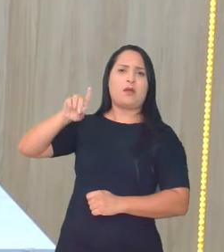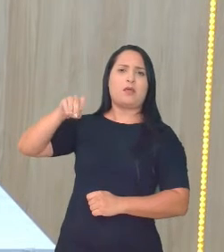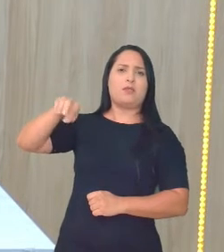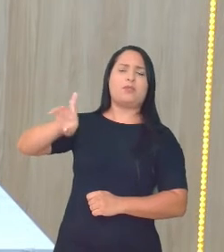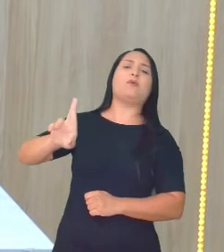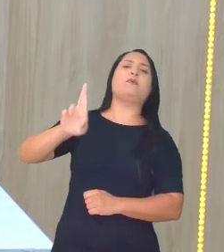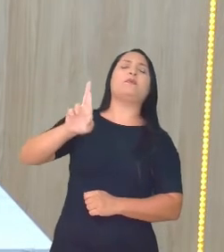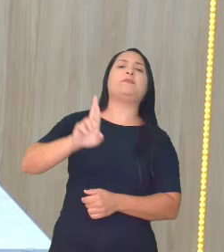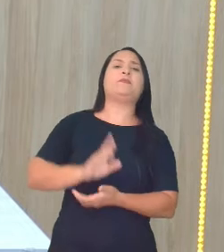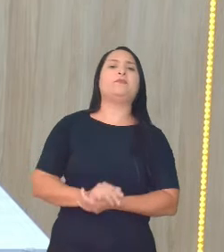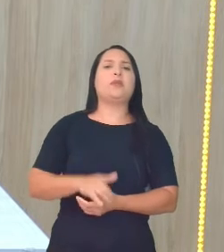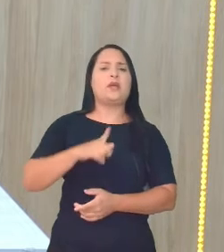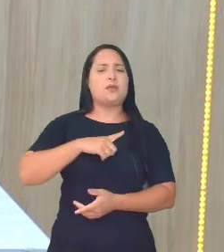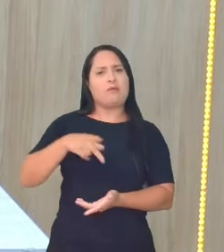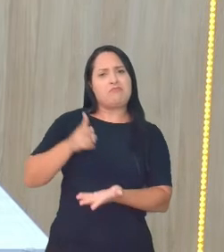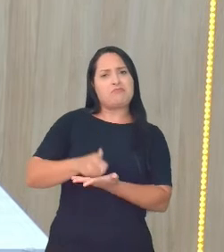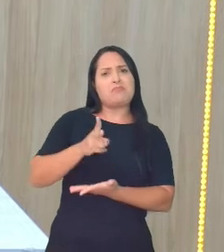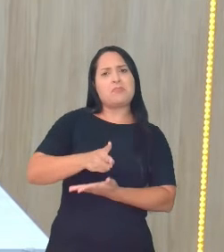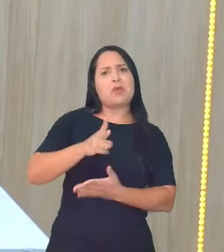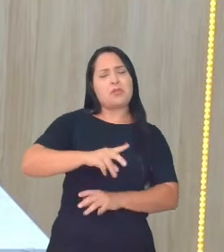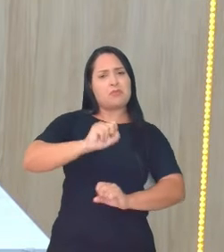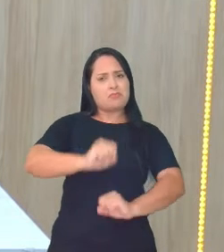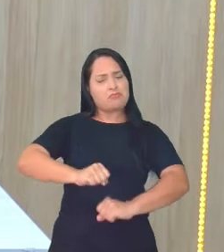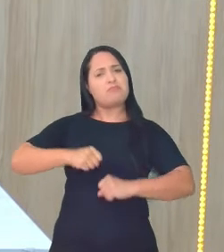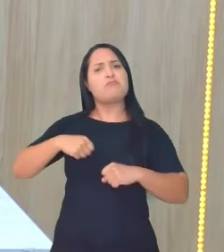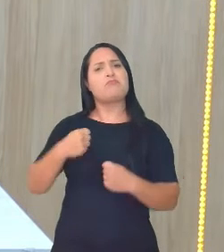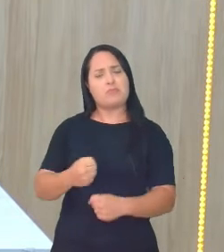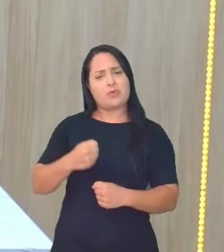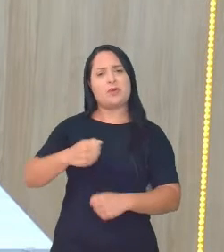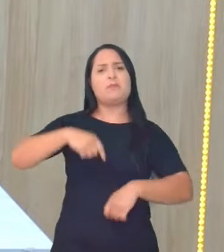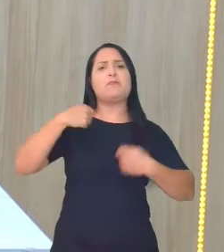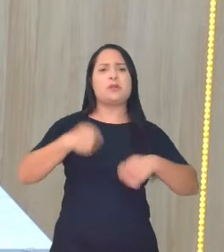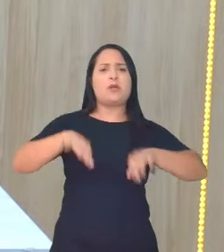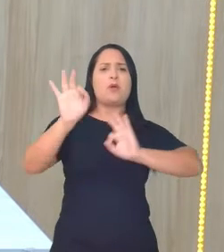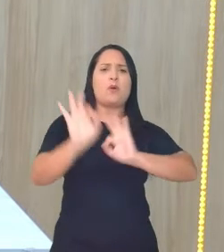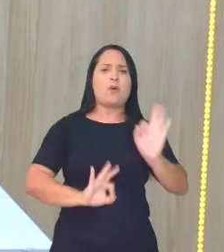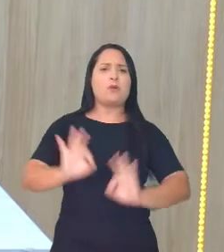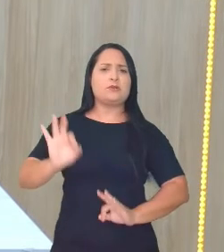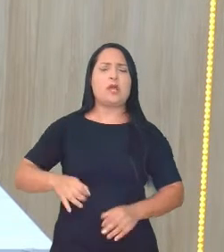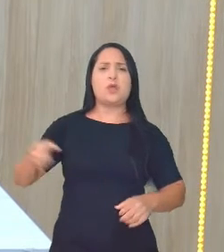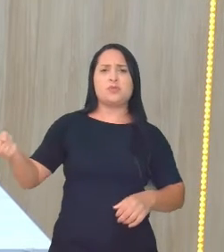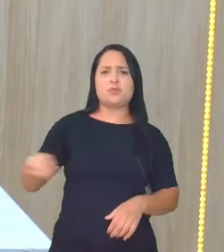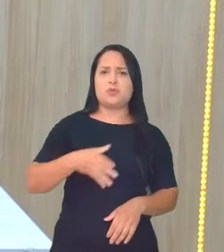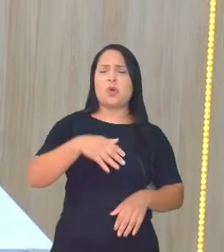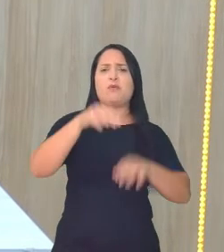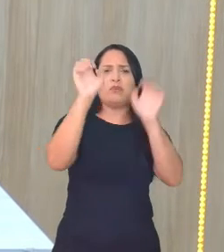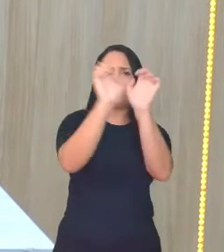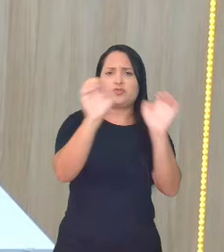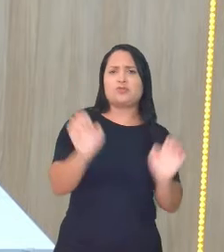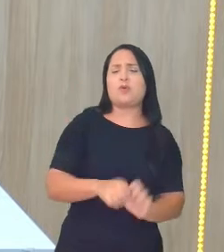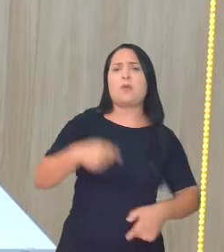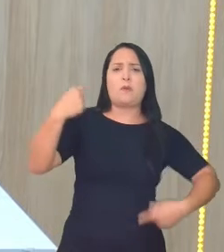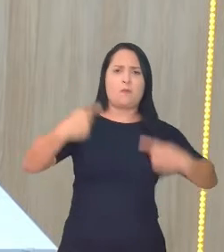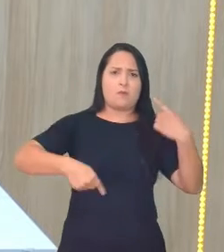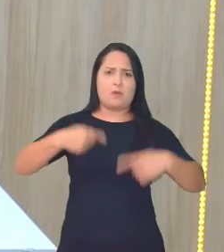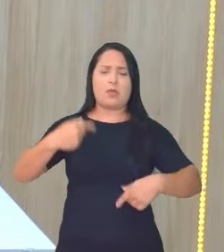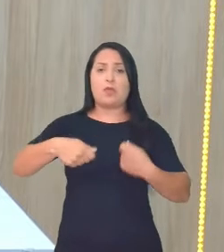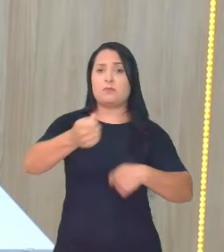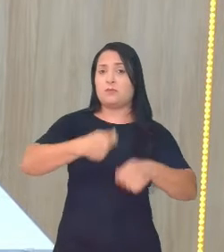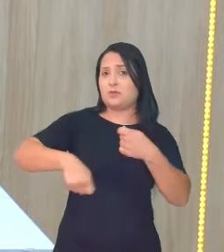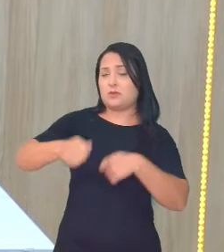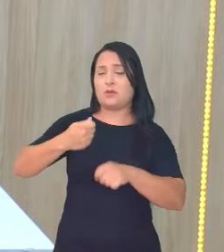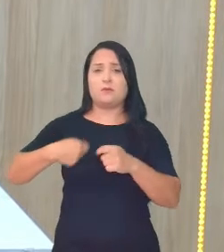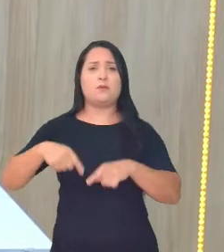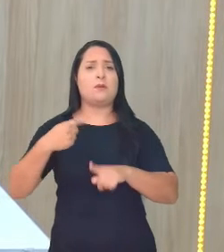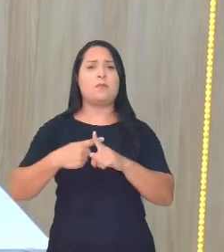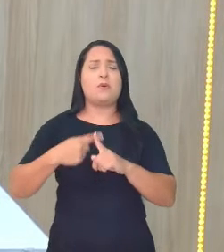né, ali no poder, ele precisava organizar a nova estrutura política administrativa, né? O isso. Brasil agora era